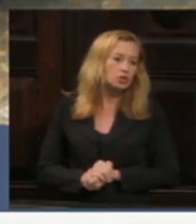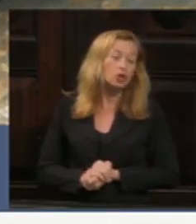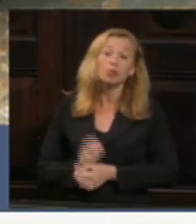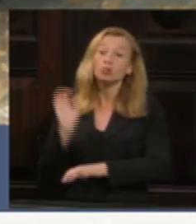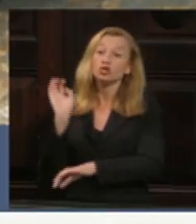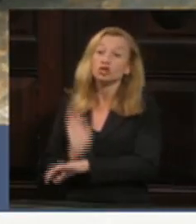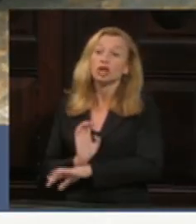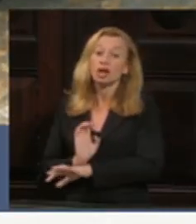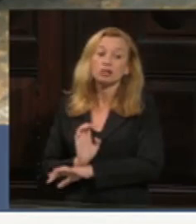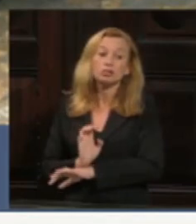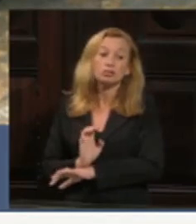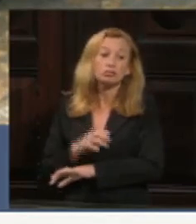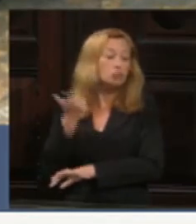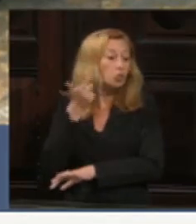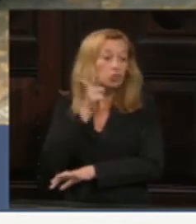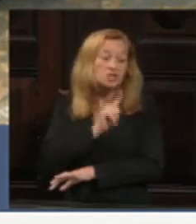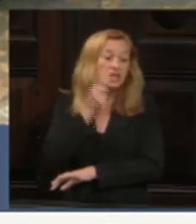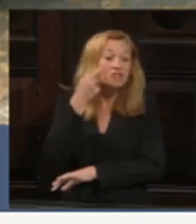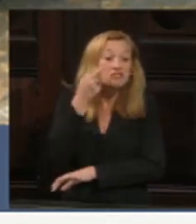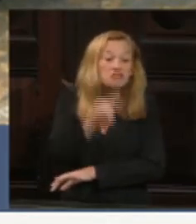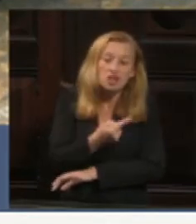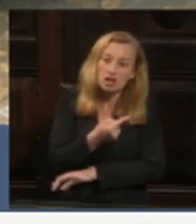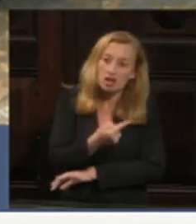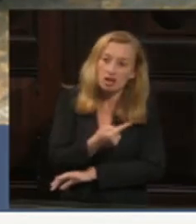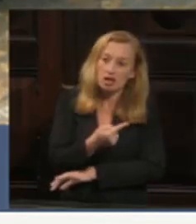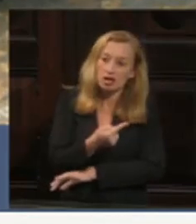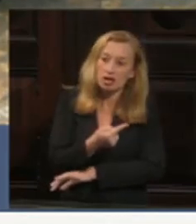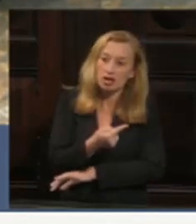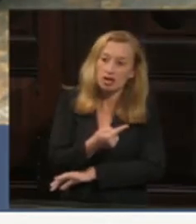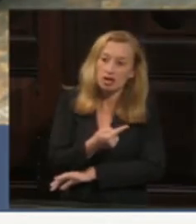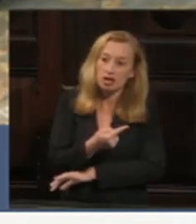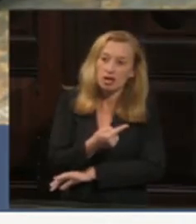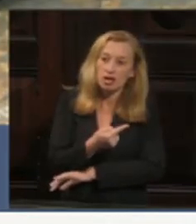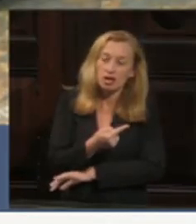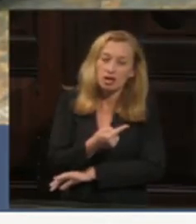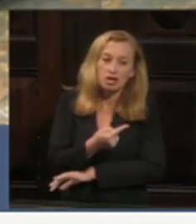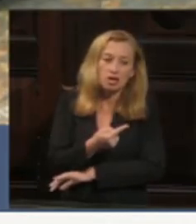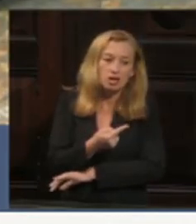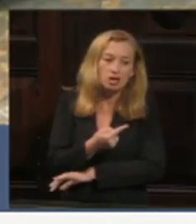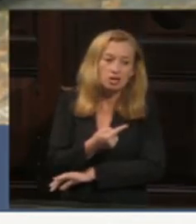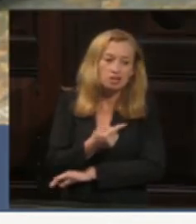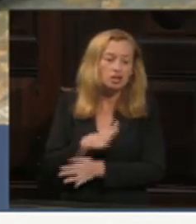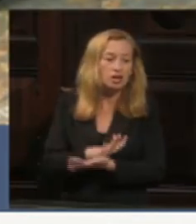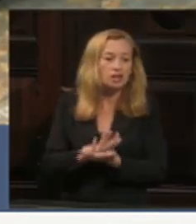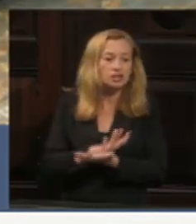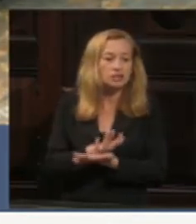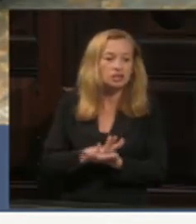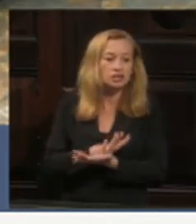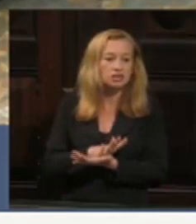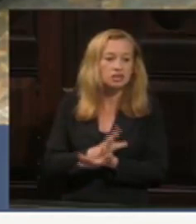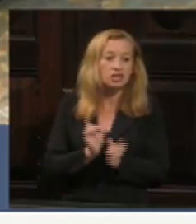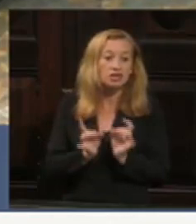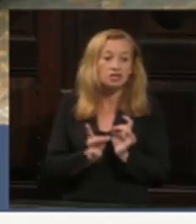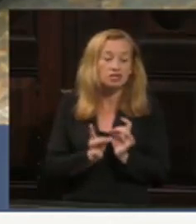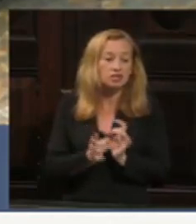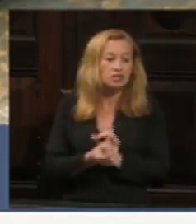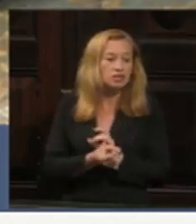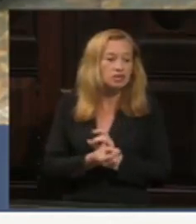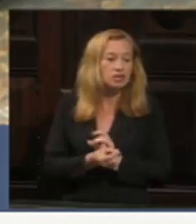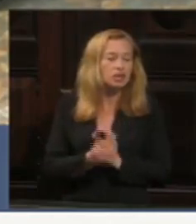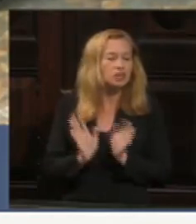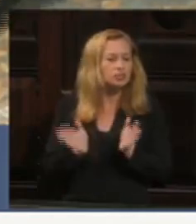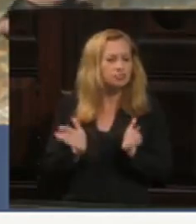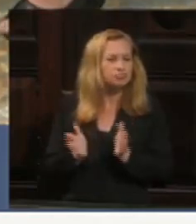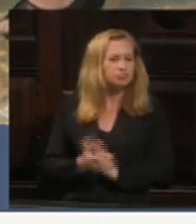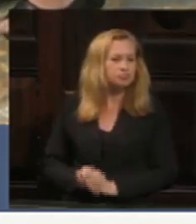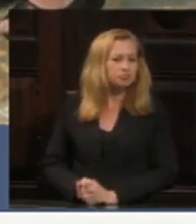prever, né? Conseguir, através do orçamento, comprar armamento para o policiamento que deveria ter a Polícia Militar. Carlos Paulo, olha,